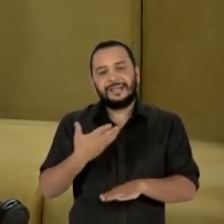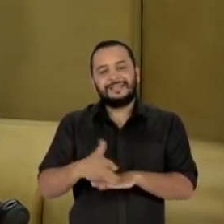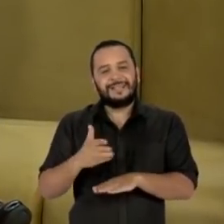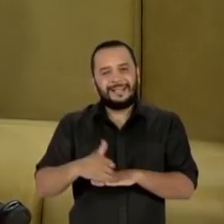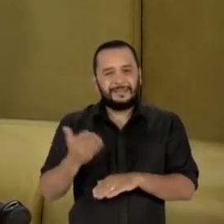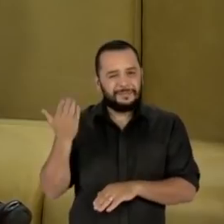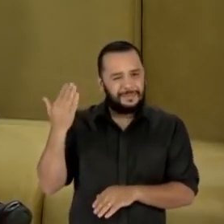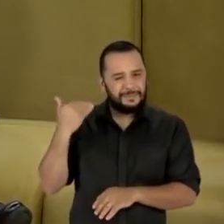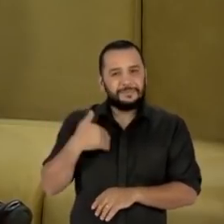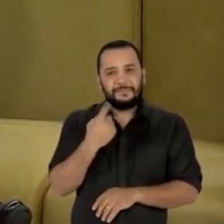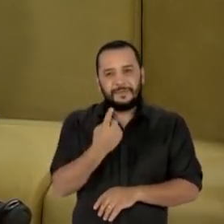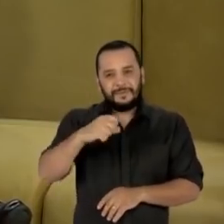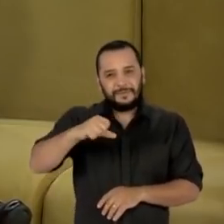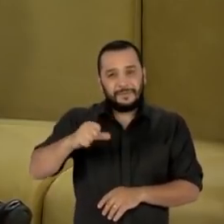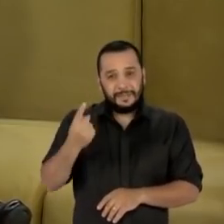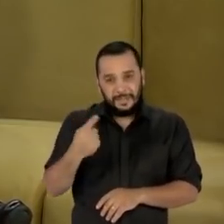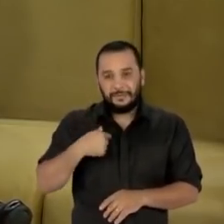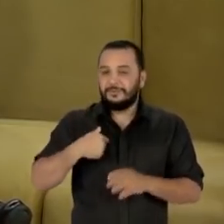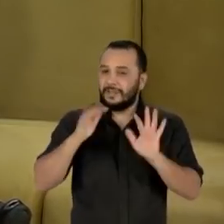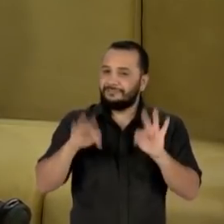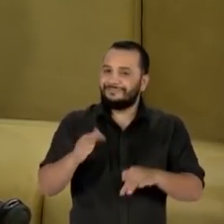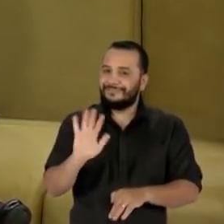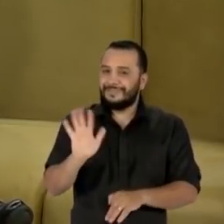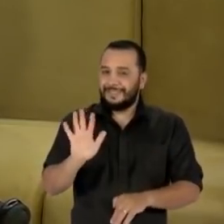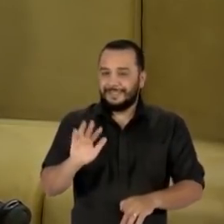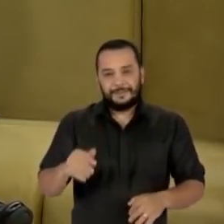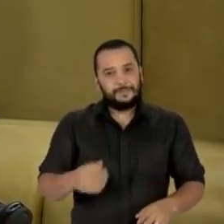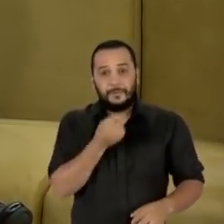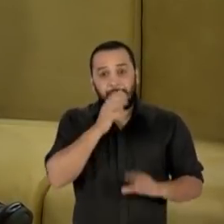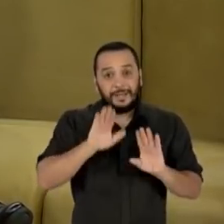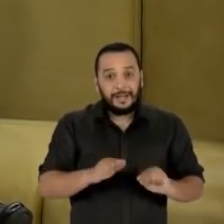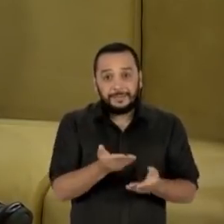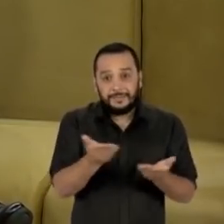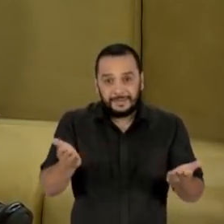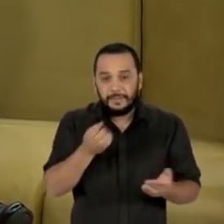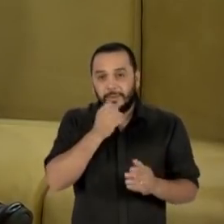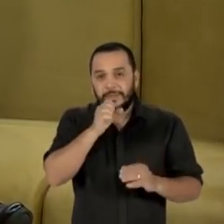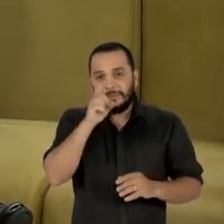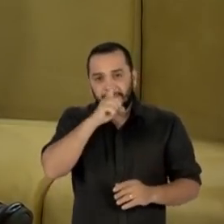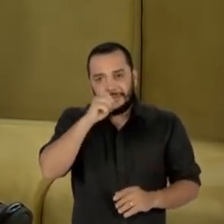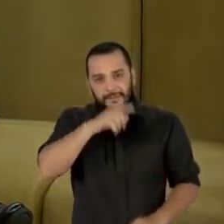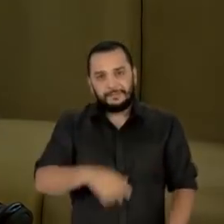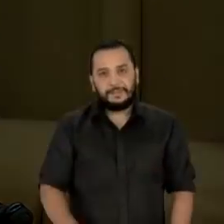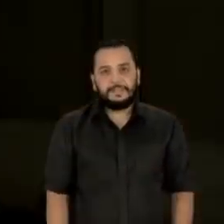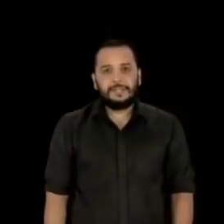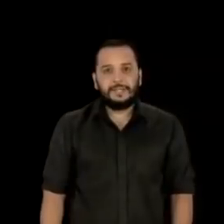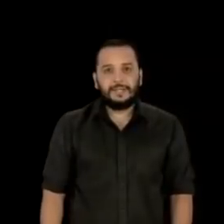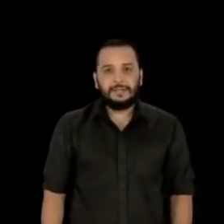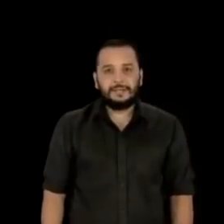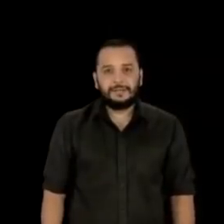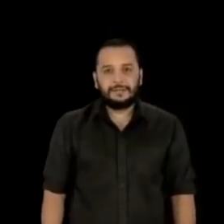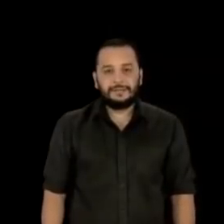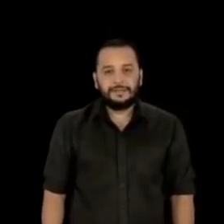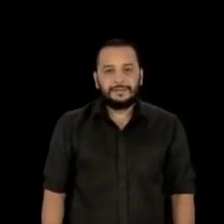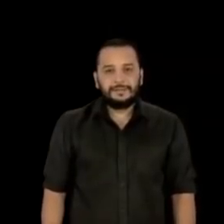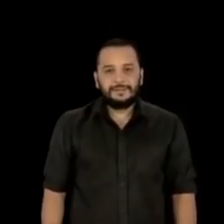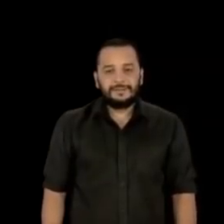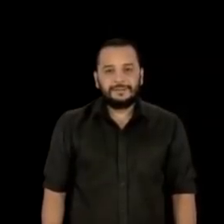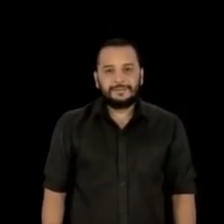de 1991 existe já se despede uma ótima tarde para você um bom fim de semana até segunda eu